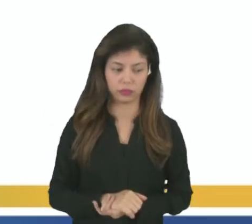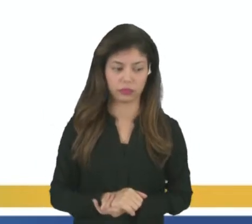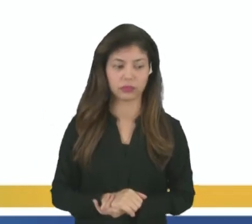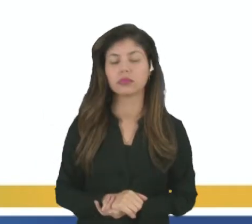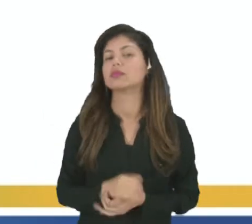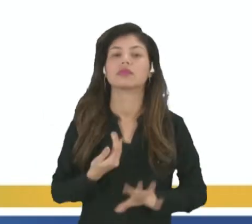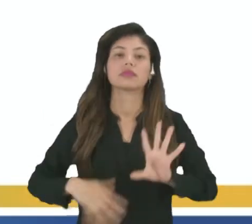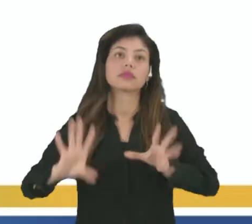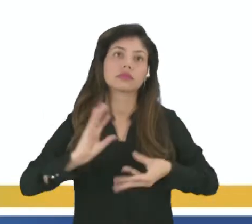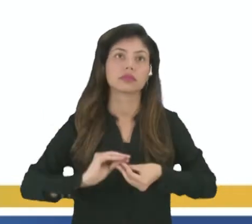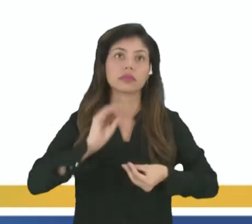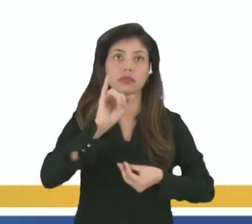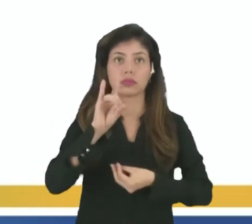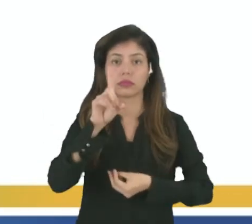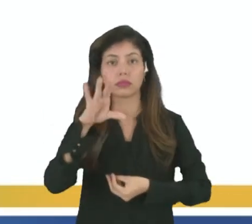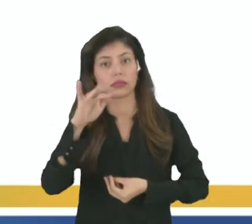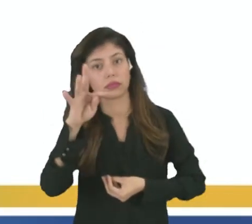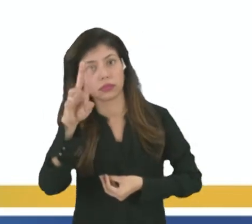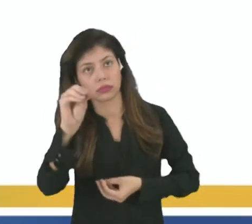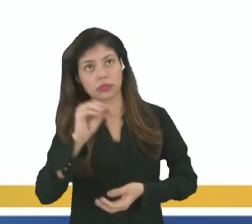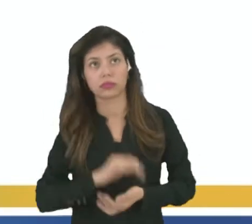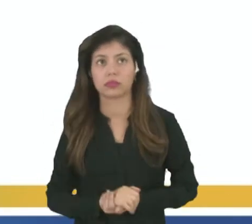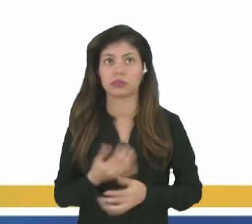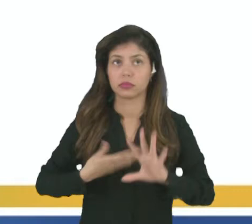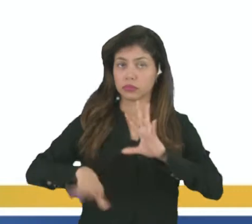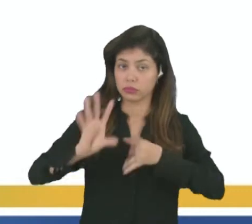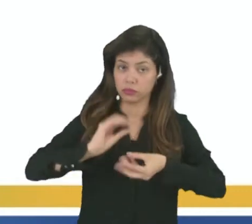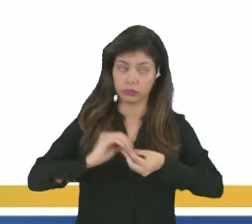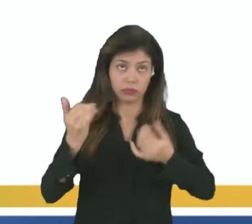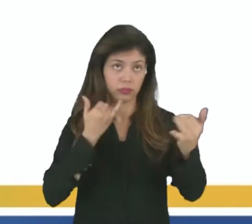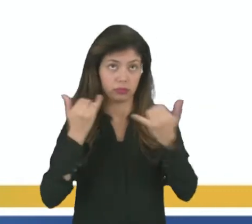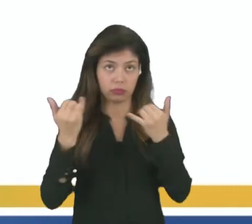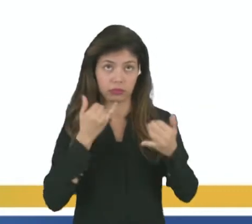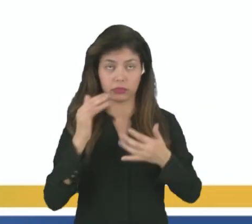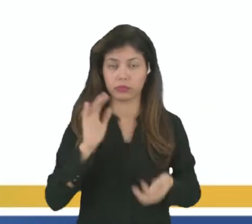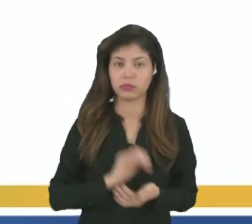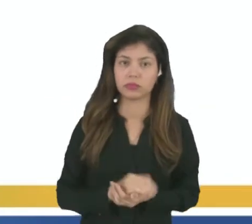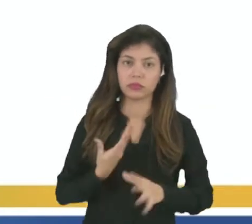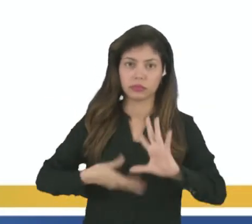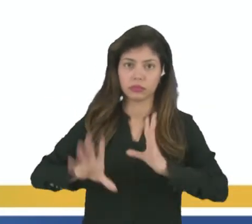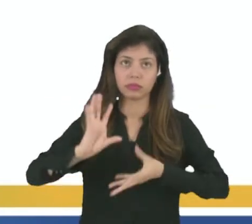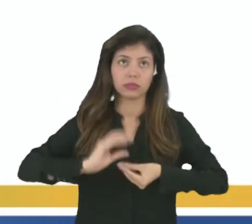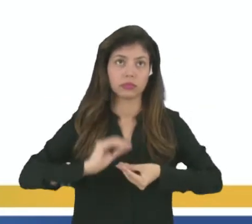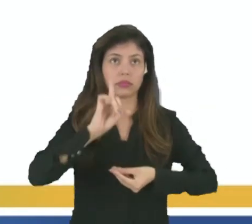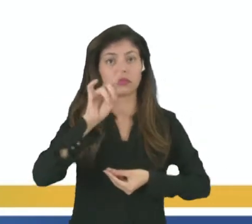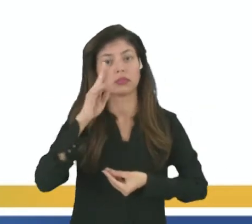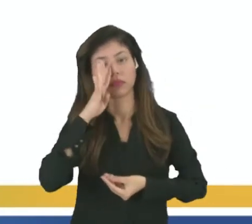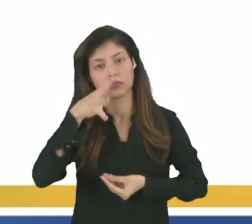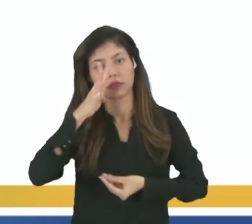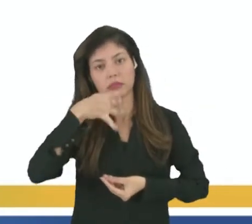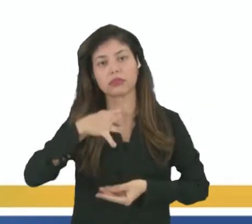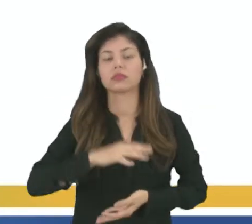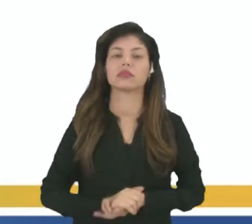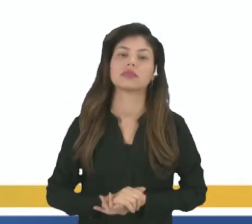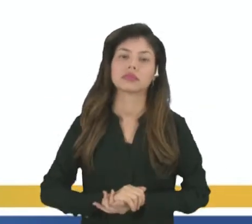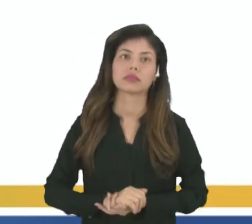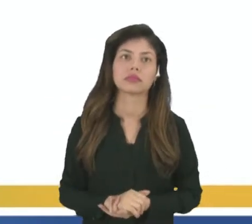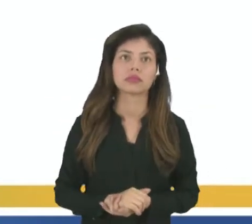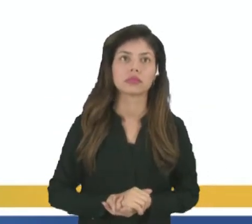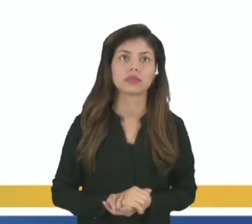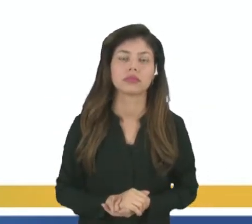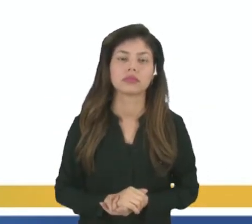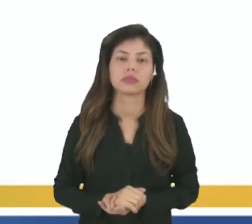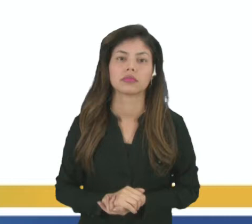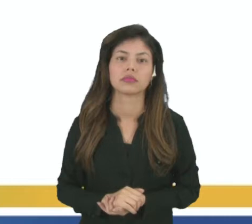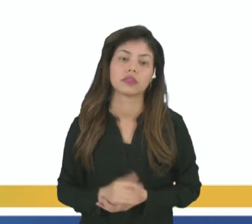são o resumo indicativo, o resumo informativo e o resumo crítico, que